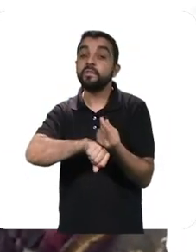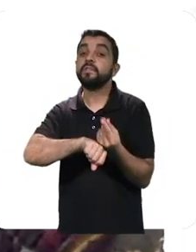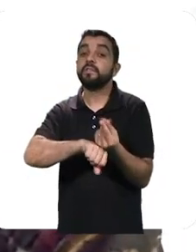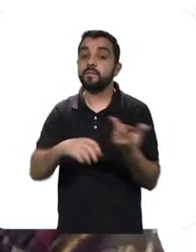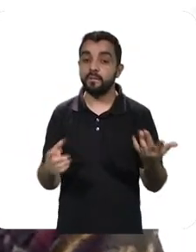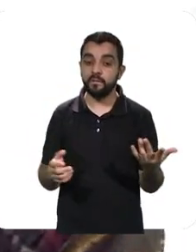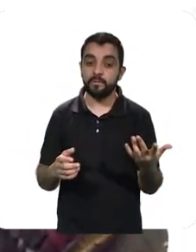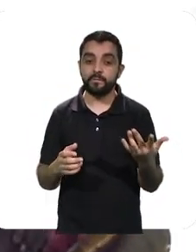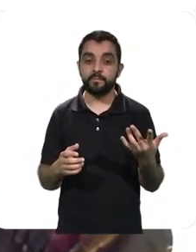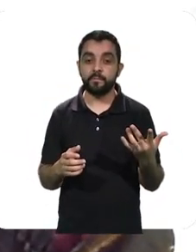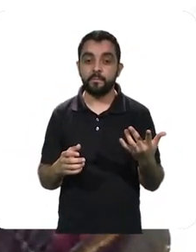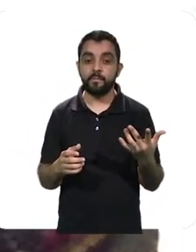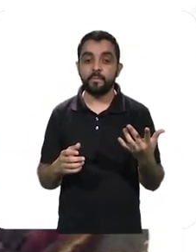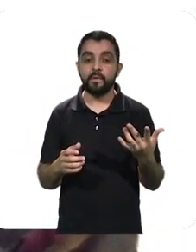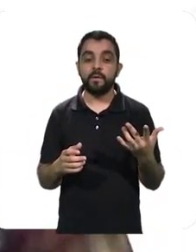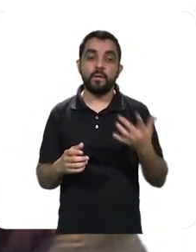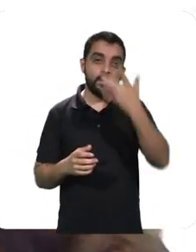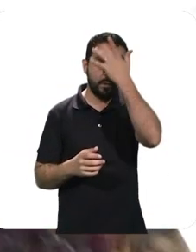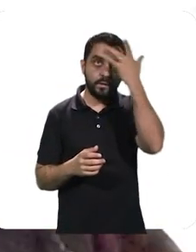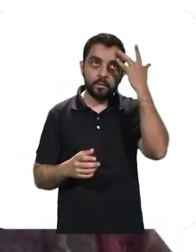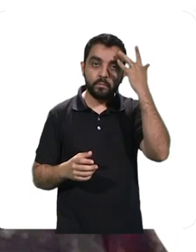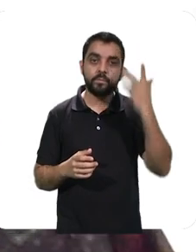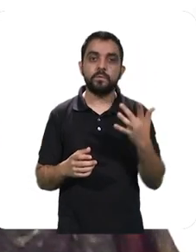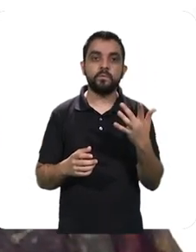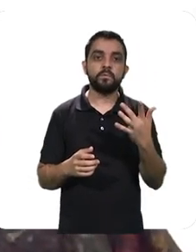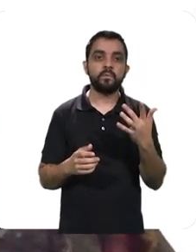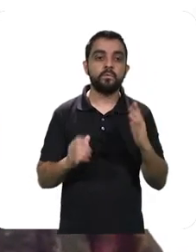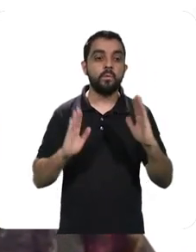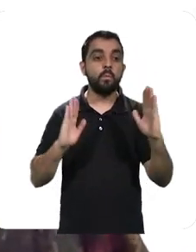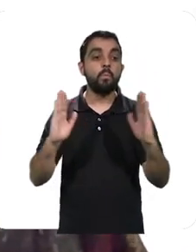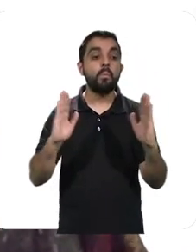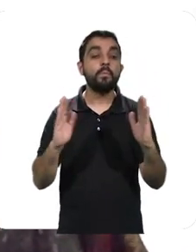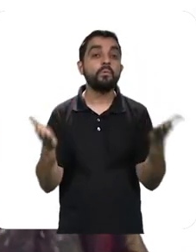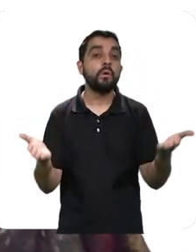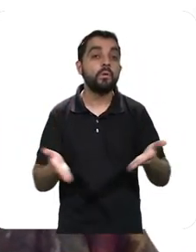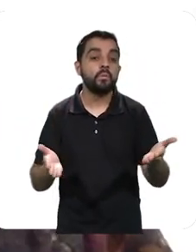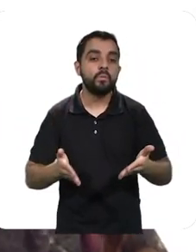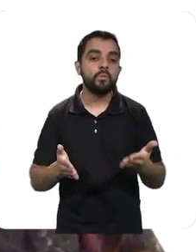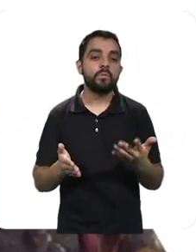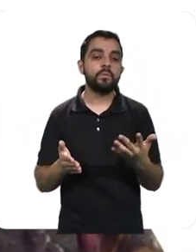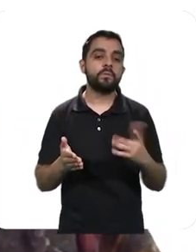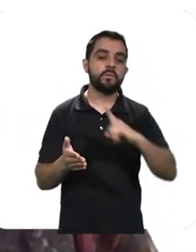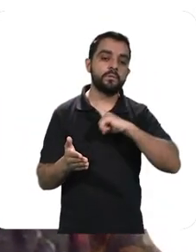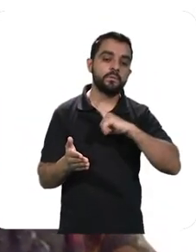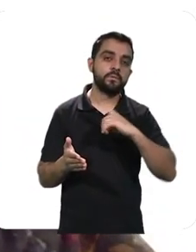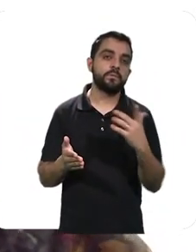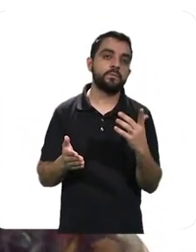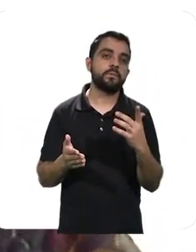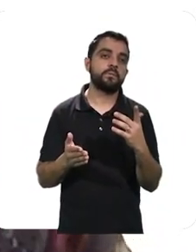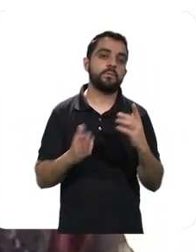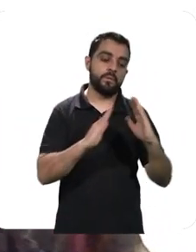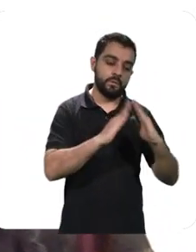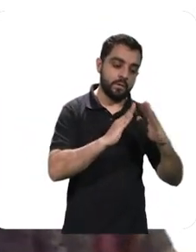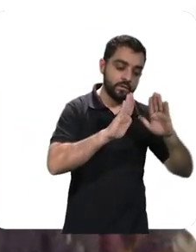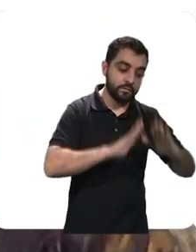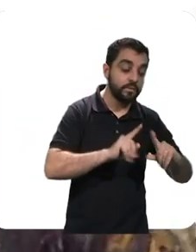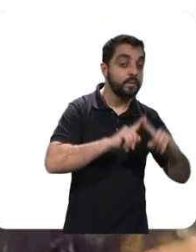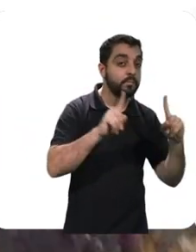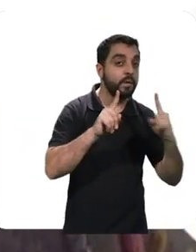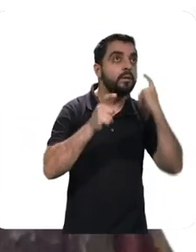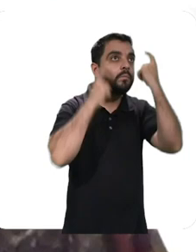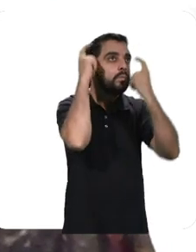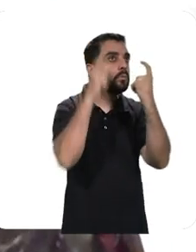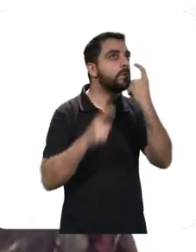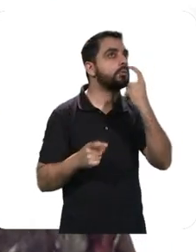preocupação financeira também. Então, você vê que a gente tem, sim, é nessa situação, não apenas o isolamento em si,